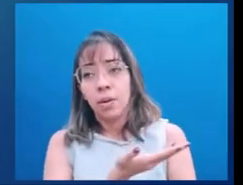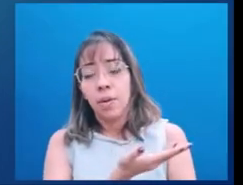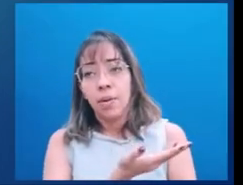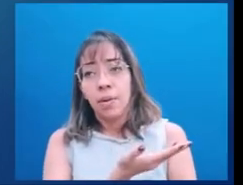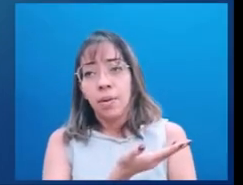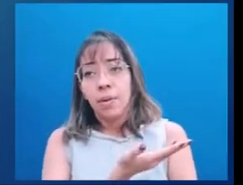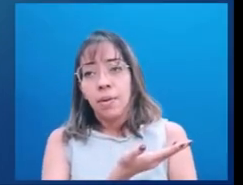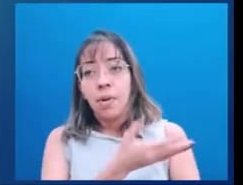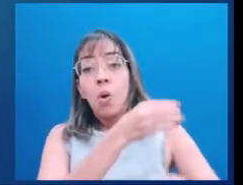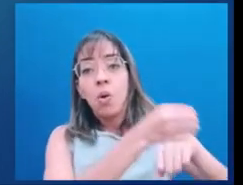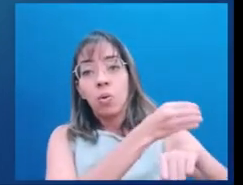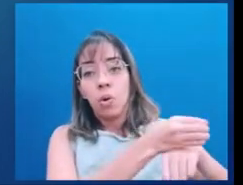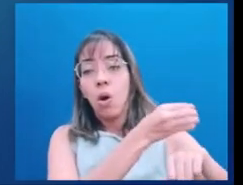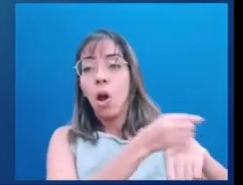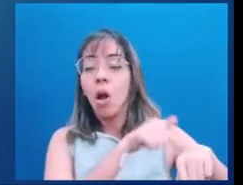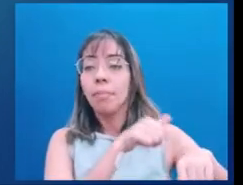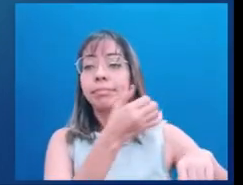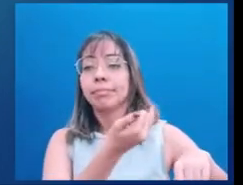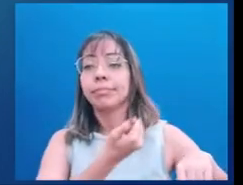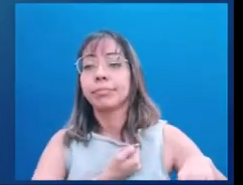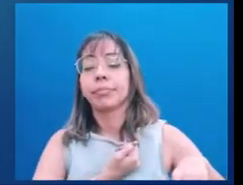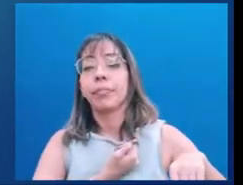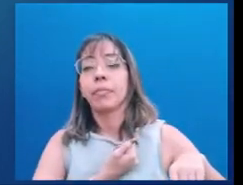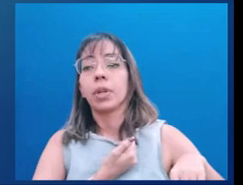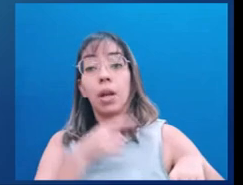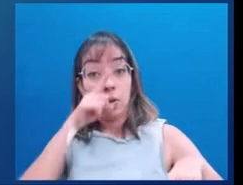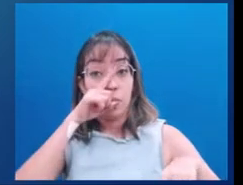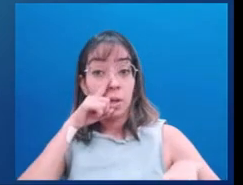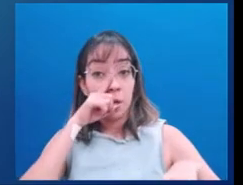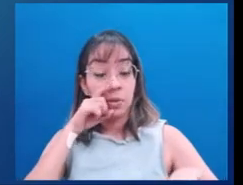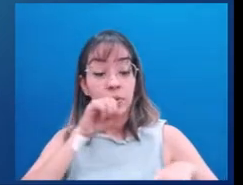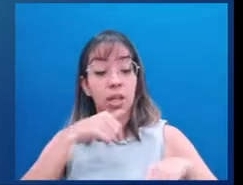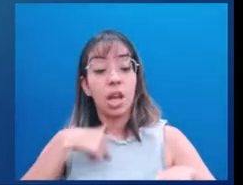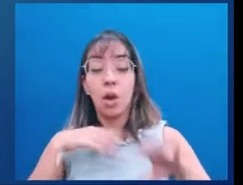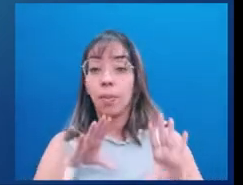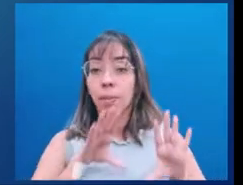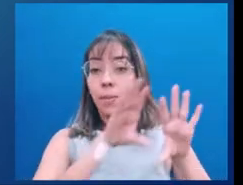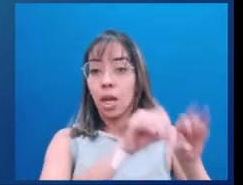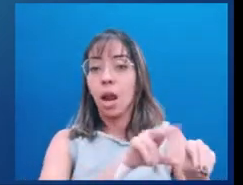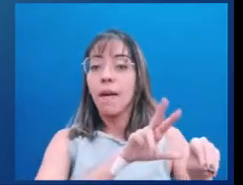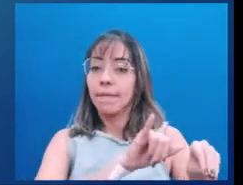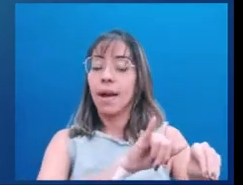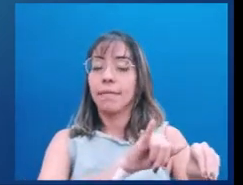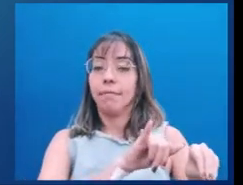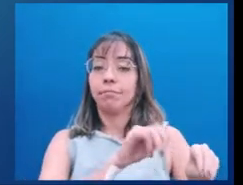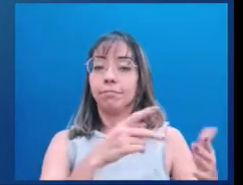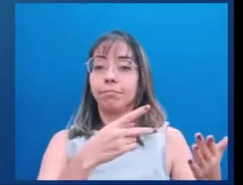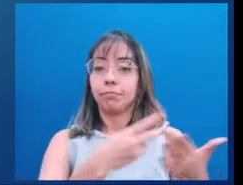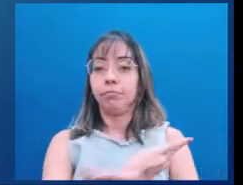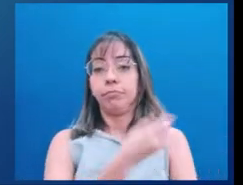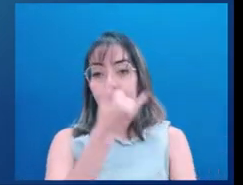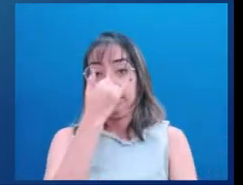já tem no rótulo dessa substância química aqui, né, já me indicando vários riscos que eu tenho nesse manuseio.